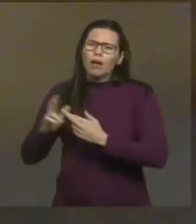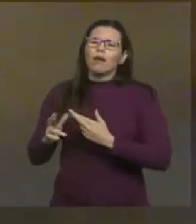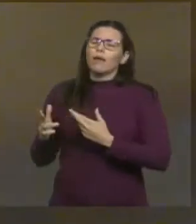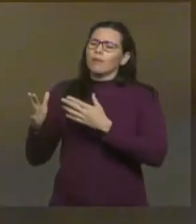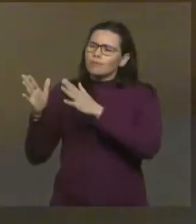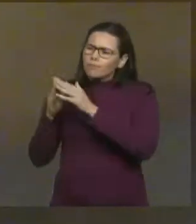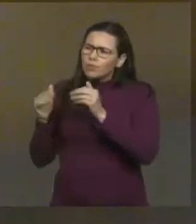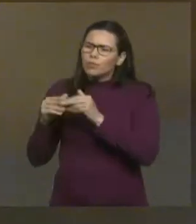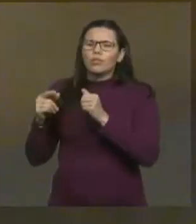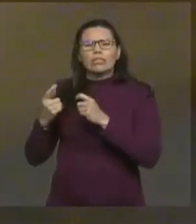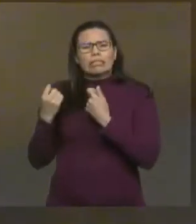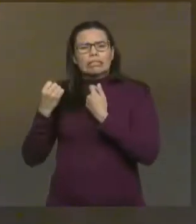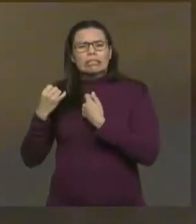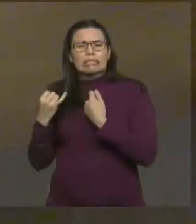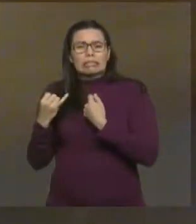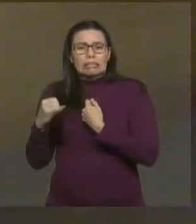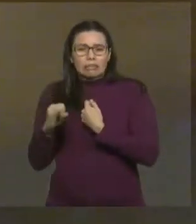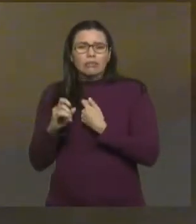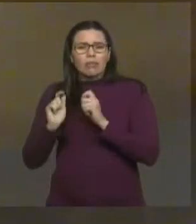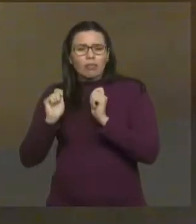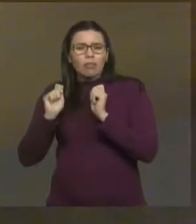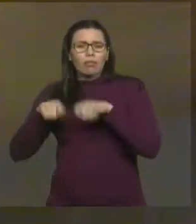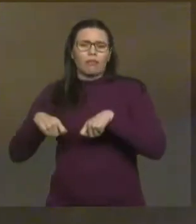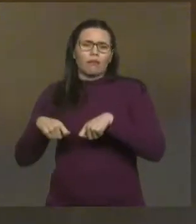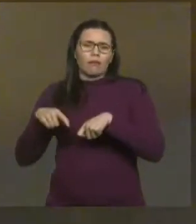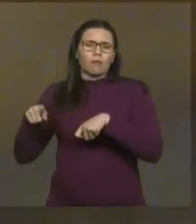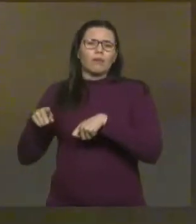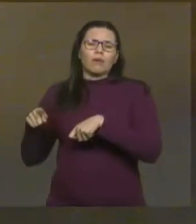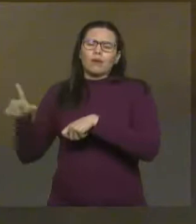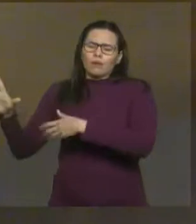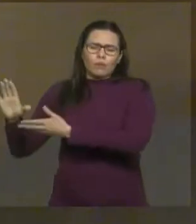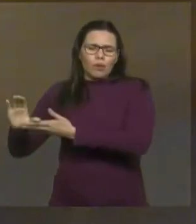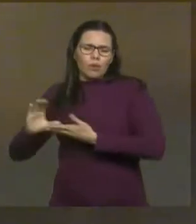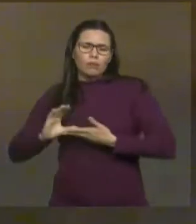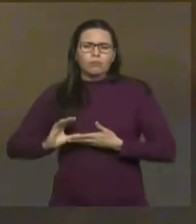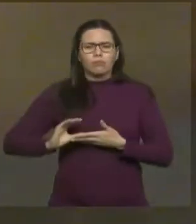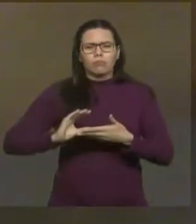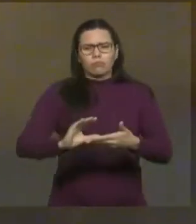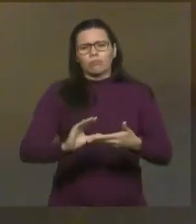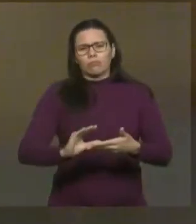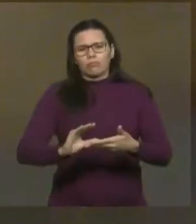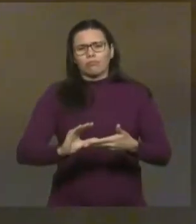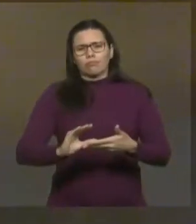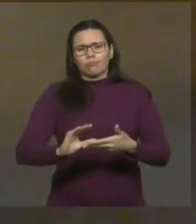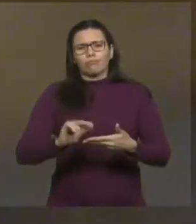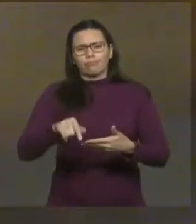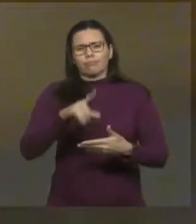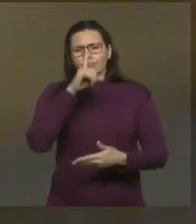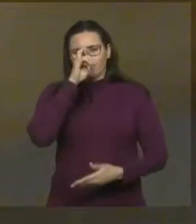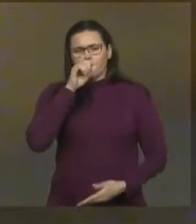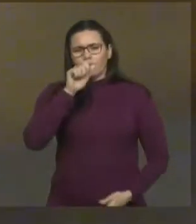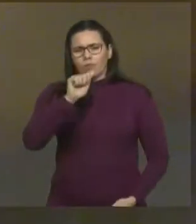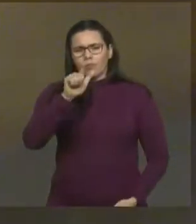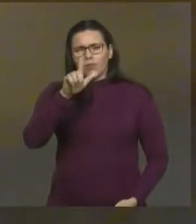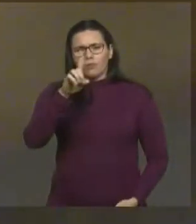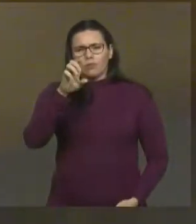existe essa possibilidade dessa liberação para resolver o problema imediato. E, a médio